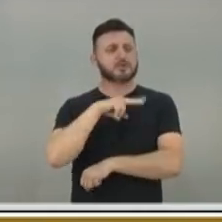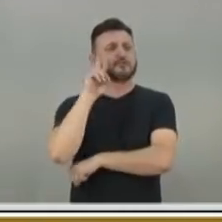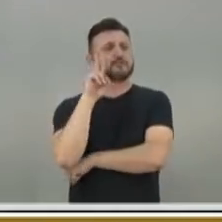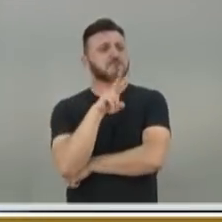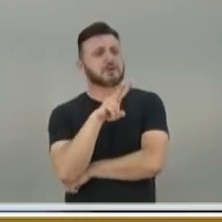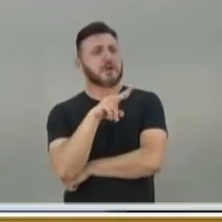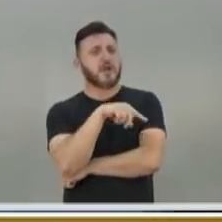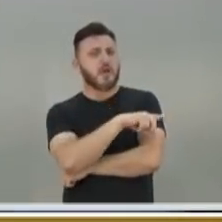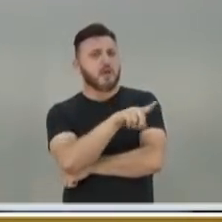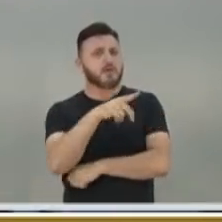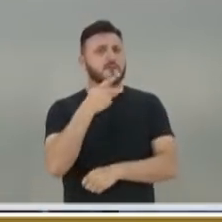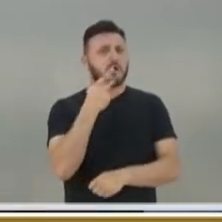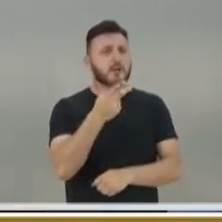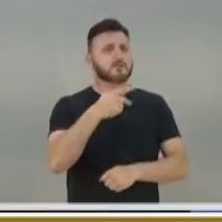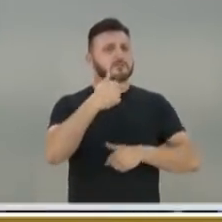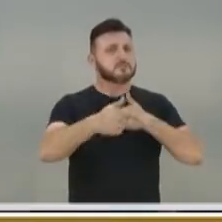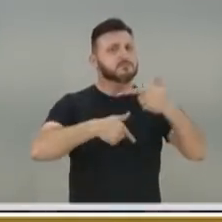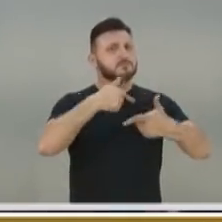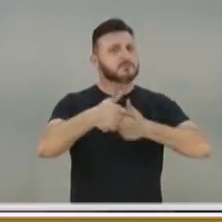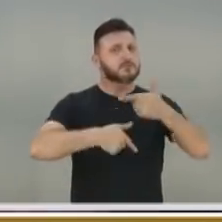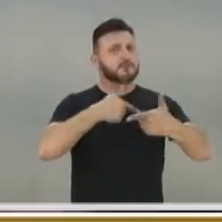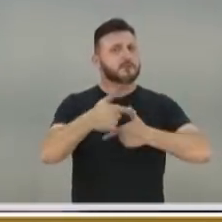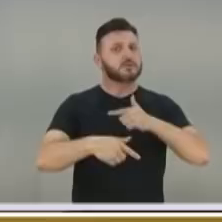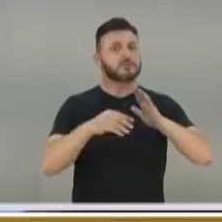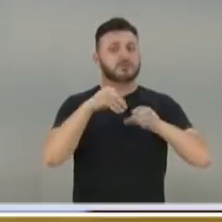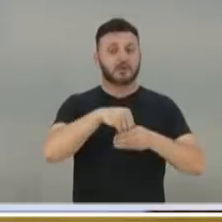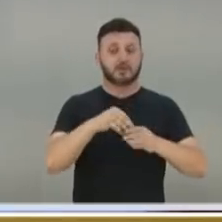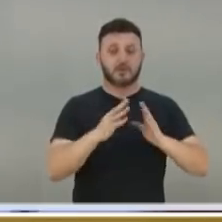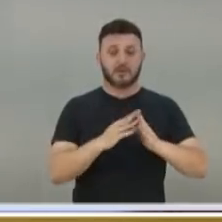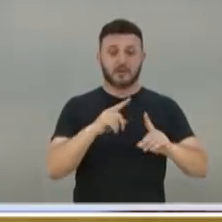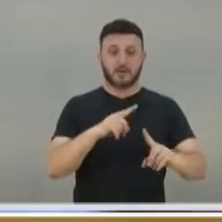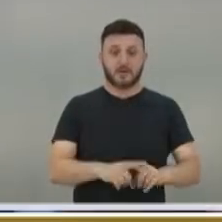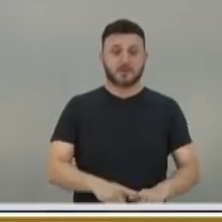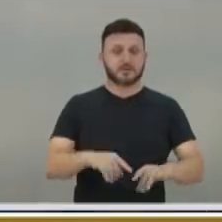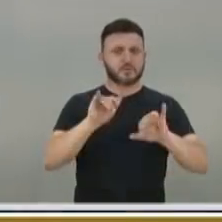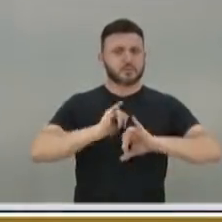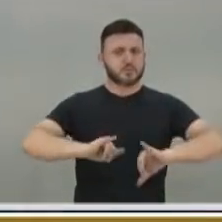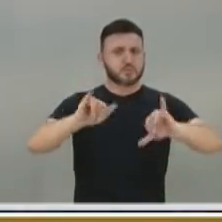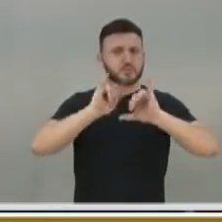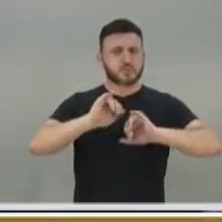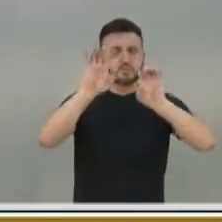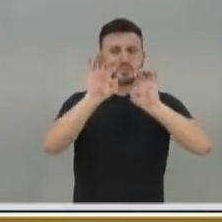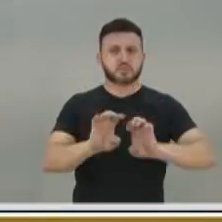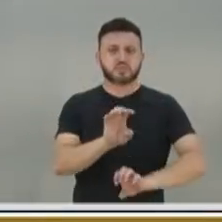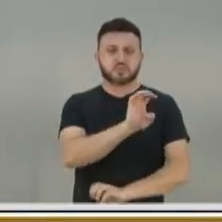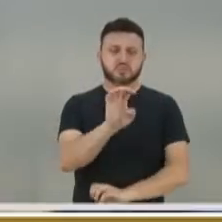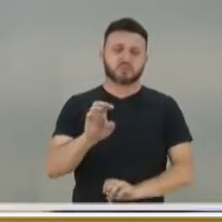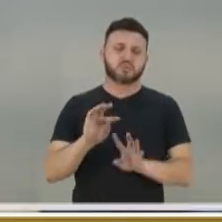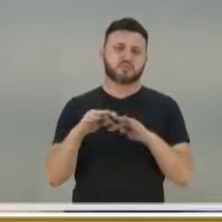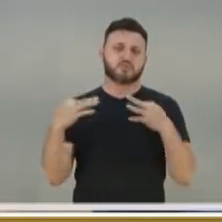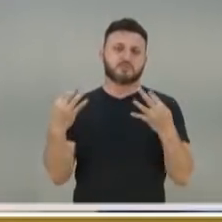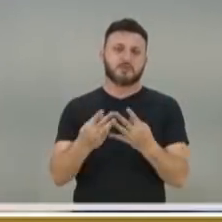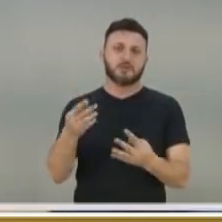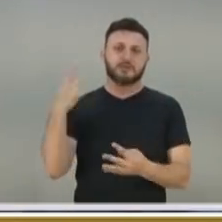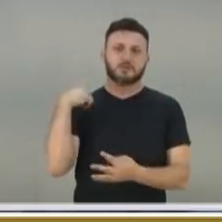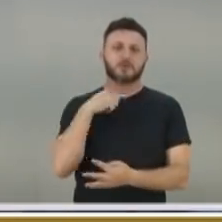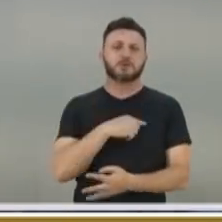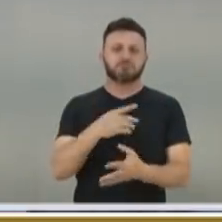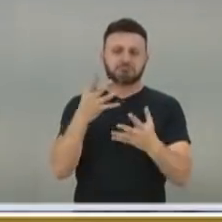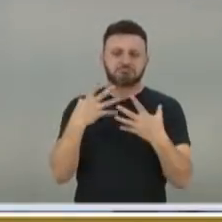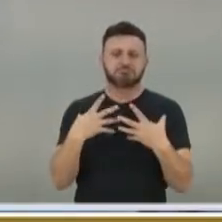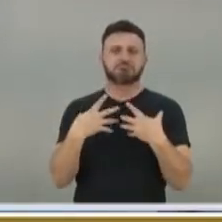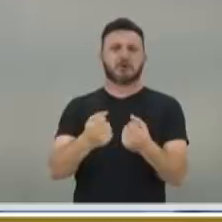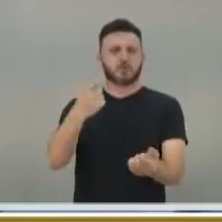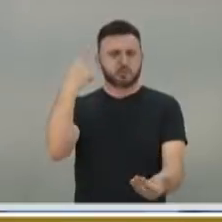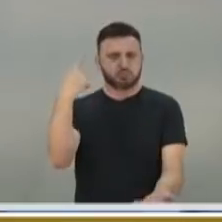serviço da igreja para a evangelização das famílias. E nós abraçamos esse serviço como uma forma de dizer sim e